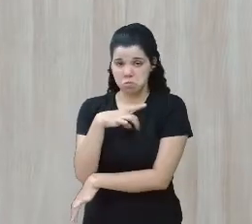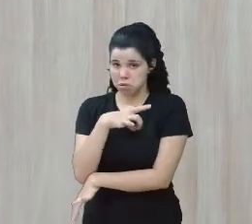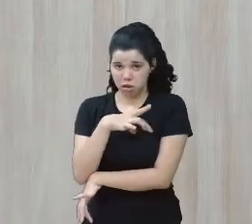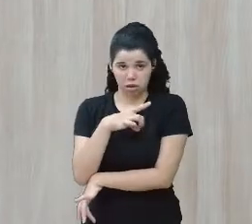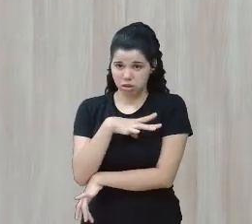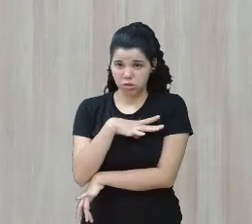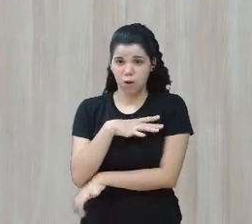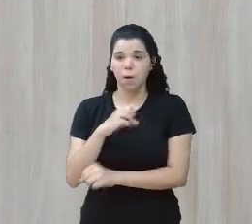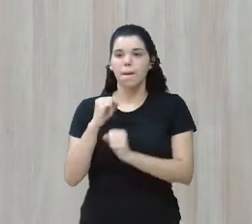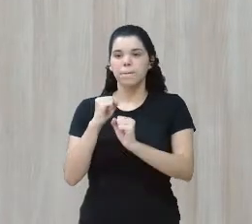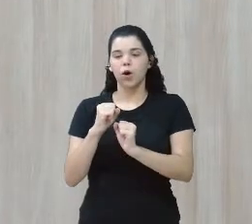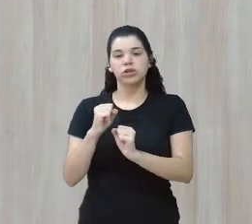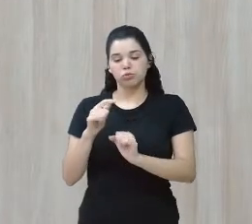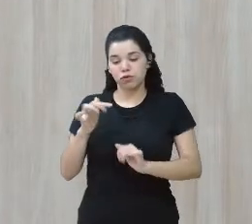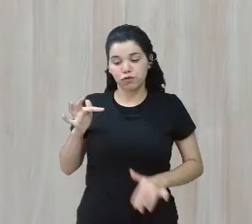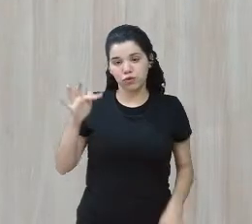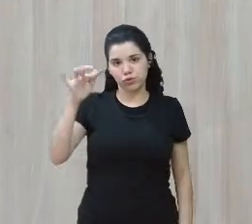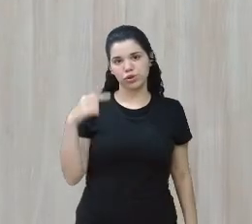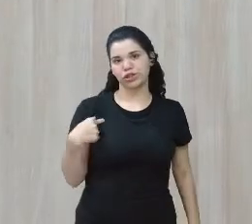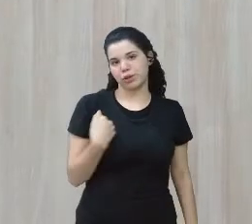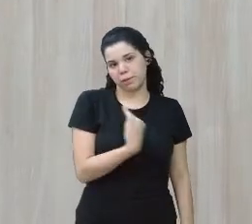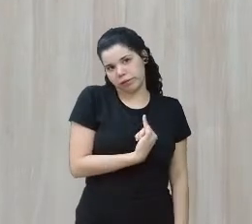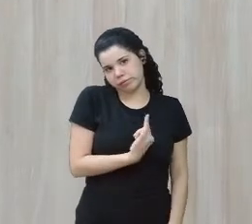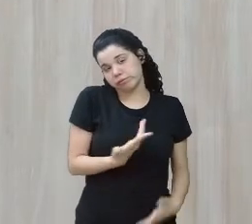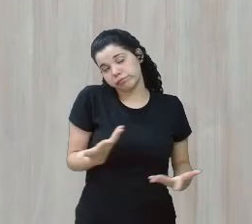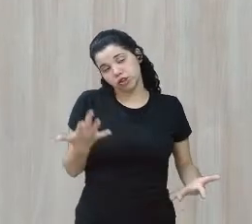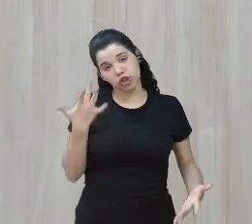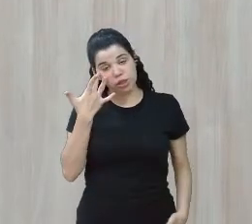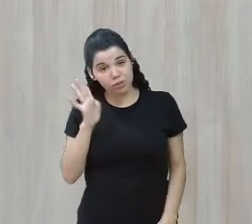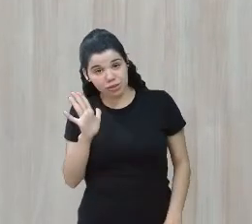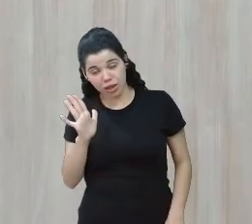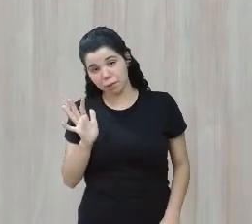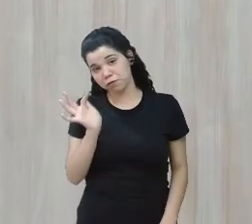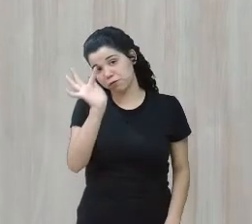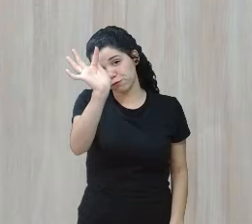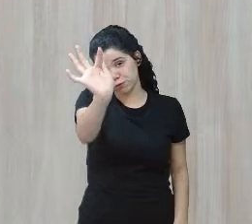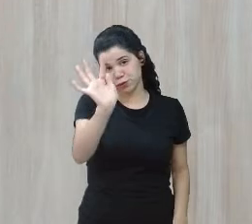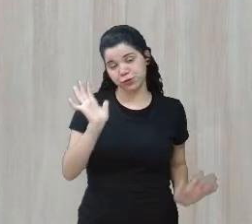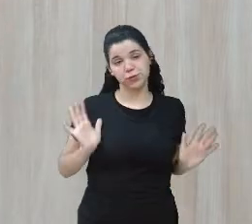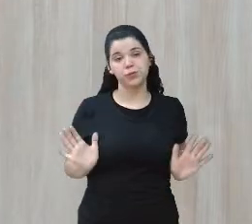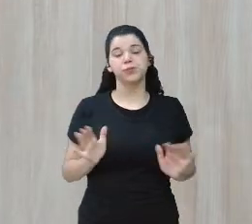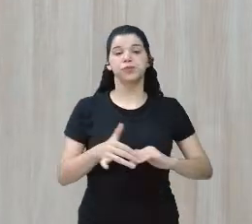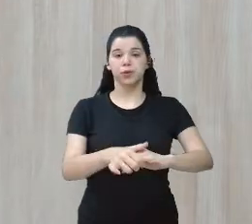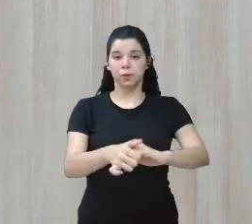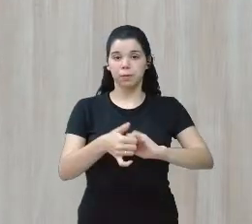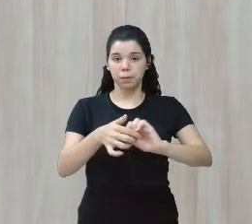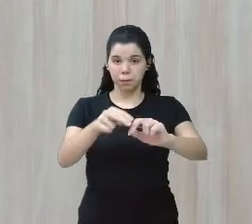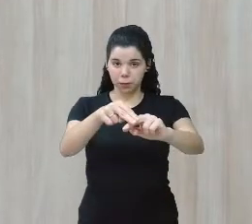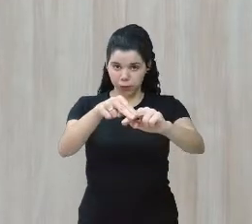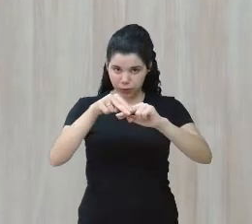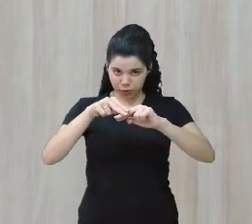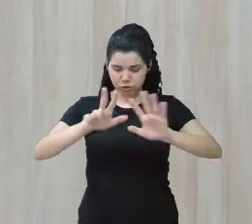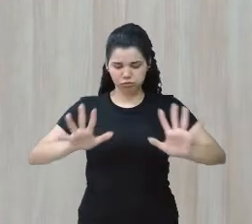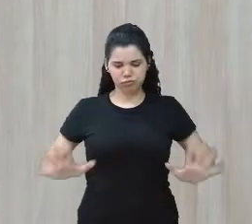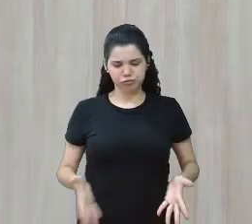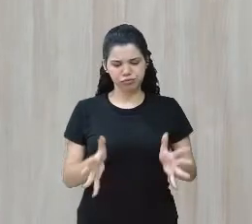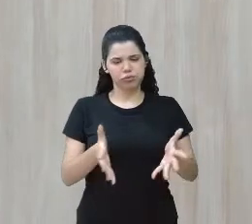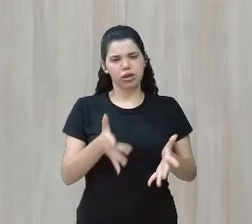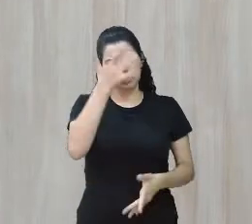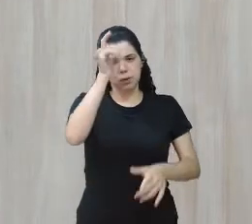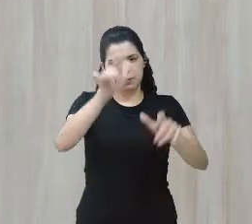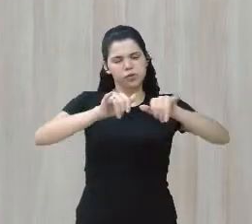pode ser a gente que vai precisar. Ninguém sabe quem vai precisar de sangue, não é? Então, fiquem atentos aí, estimulem, façam